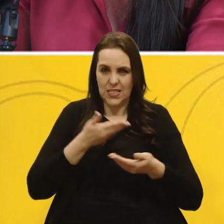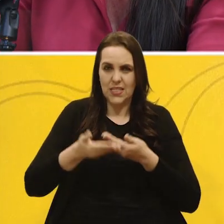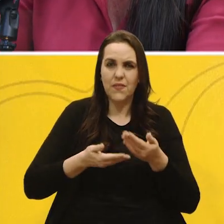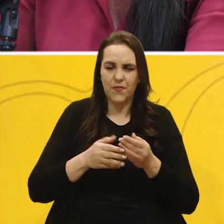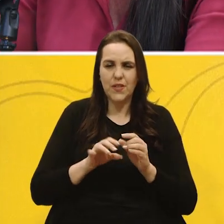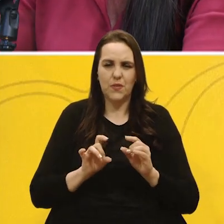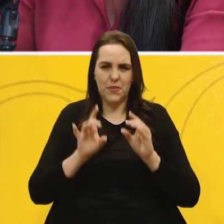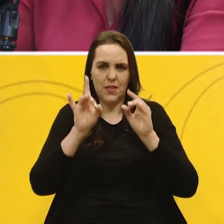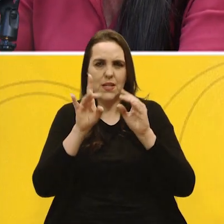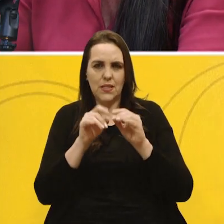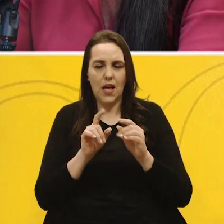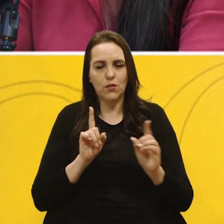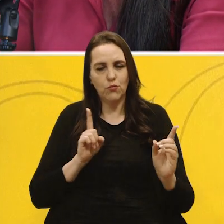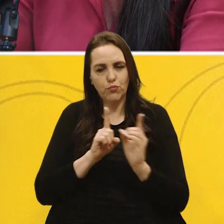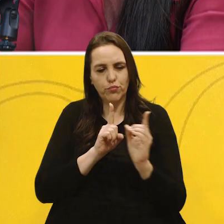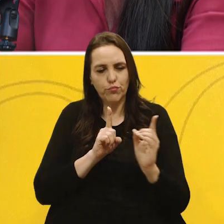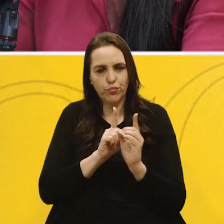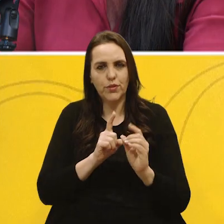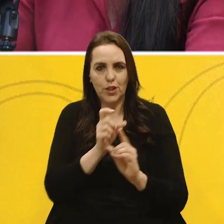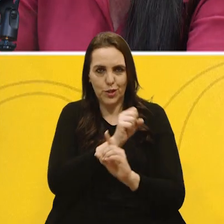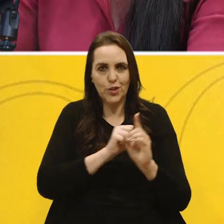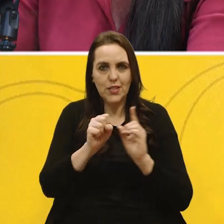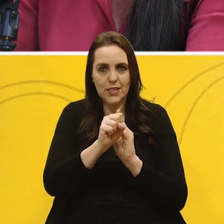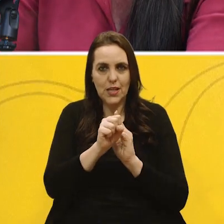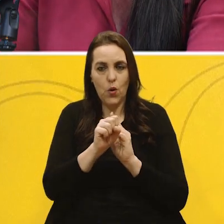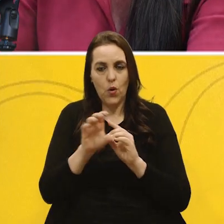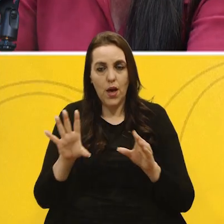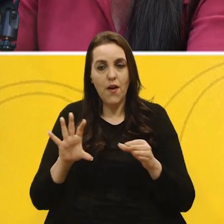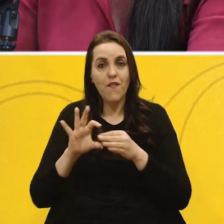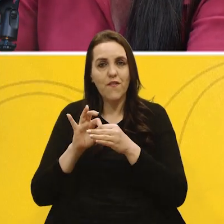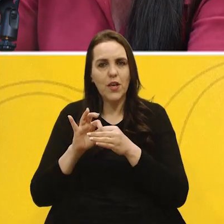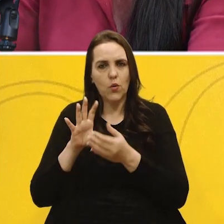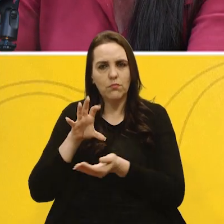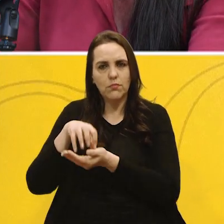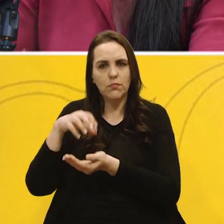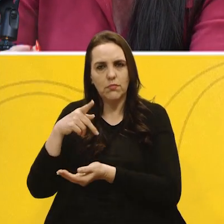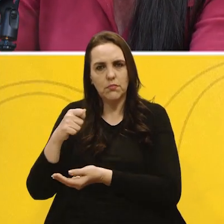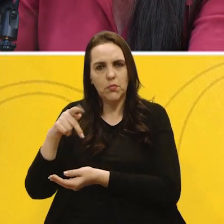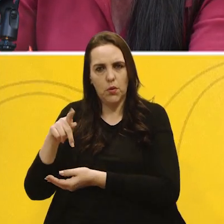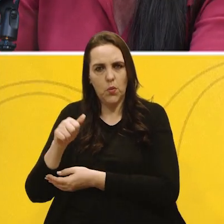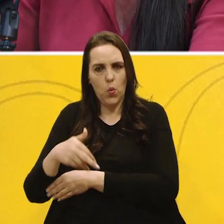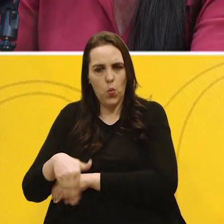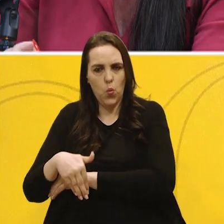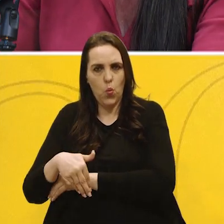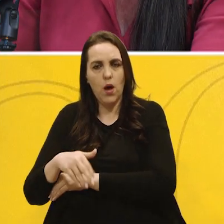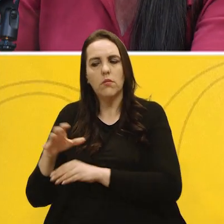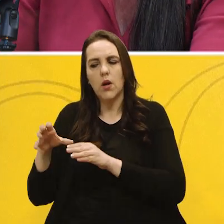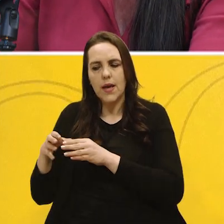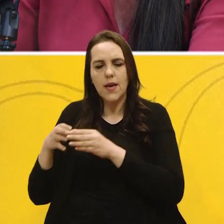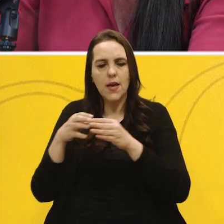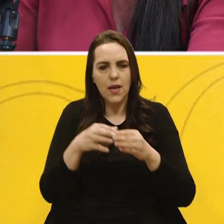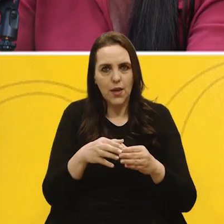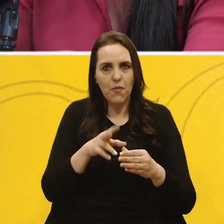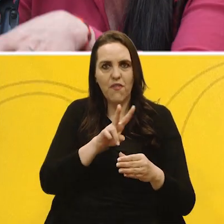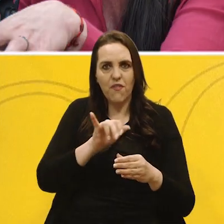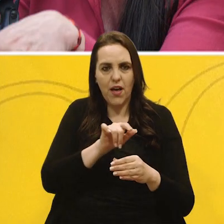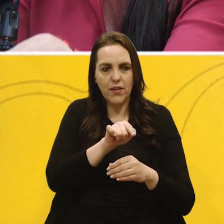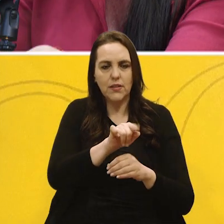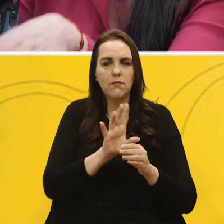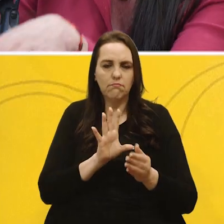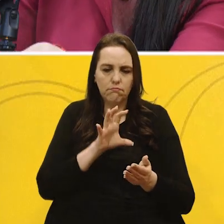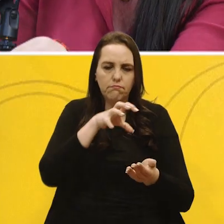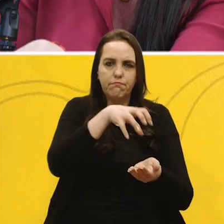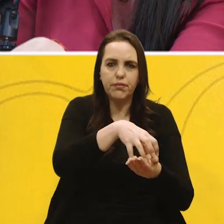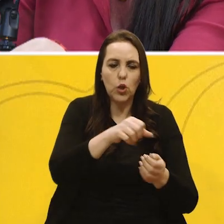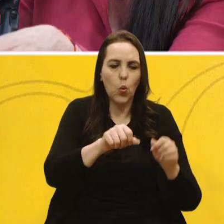social. Ele está ligado também ao Centro Pop Rua. É uma equipe que sai às ruas e faz a vinculação com a população em situação de rua